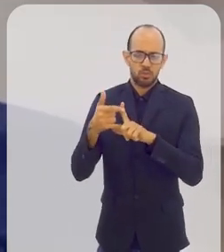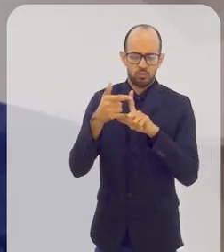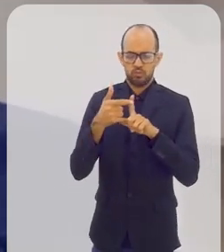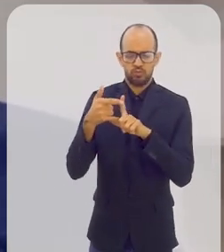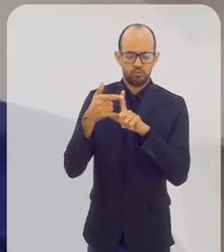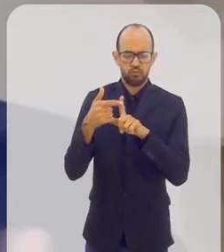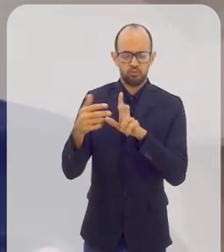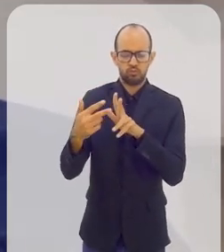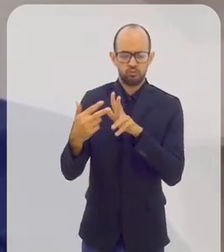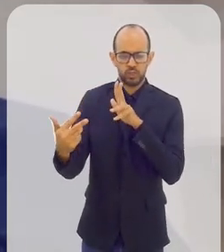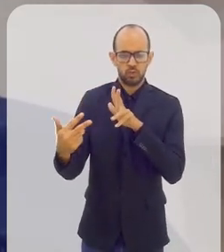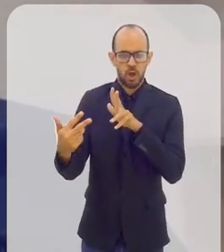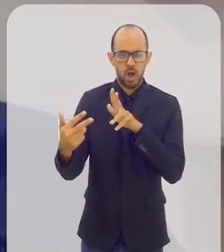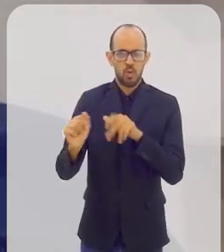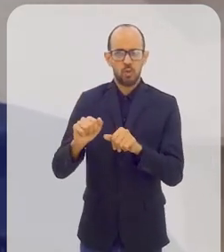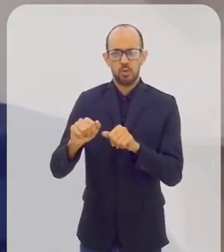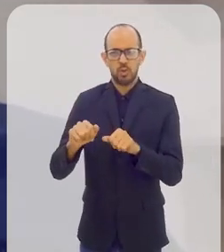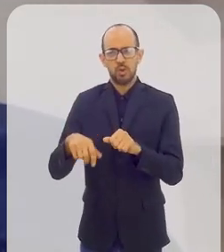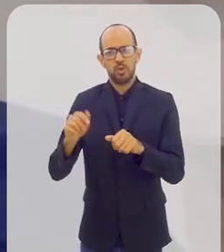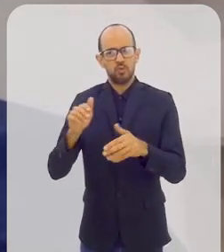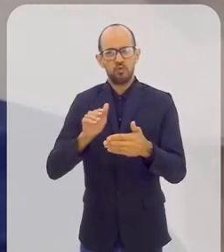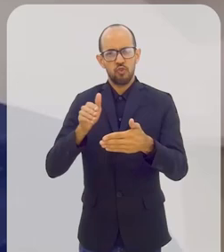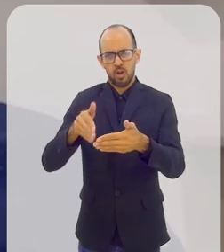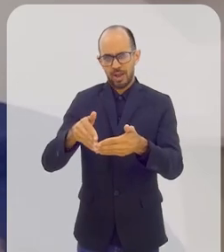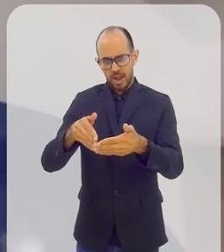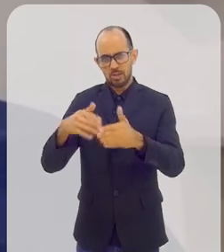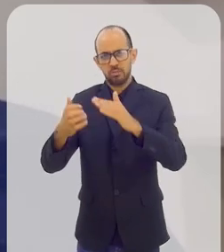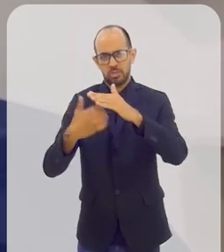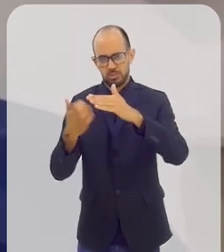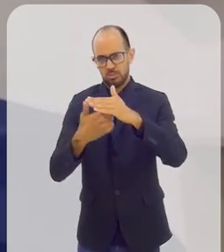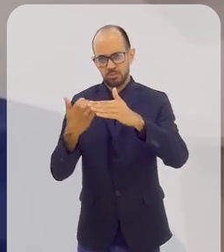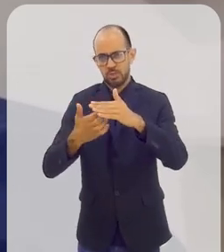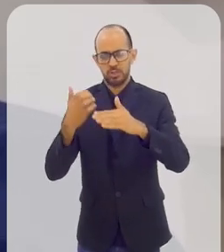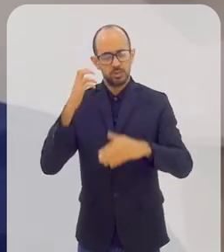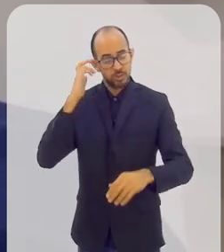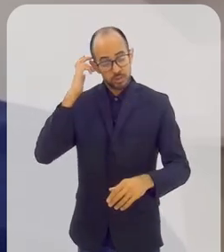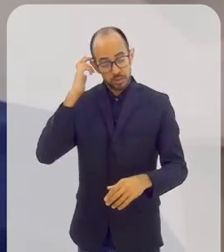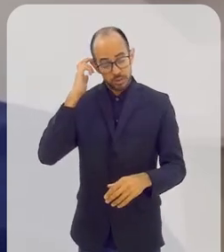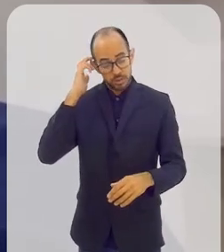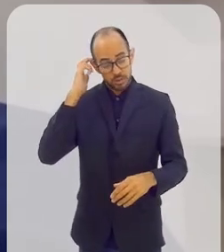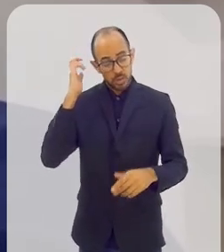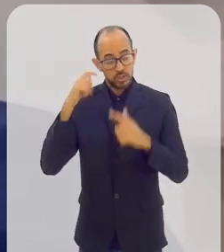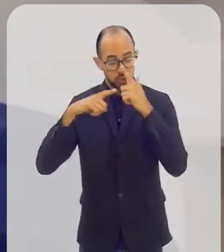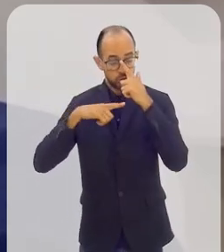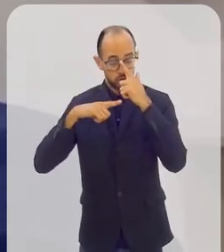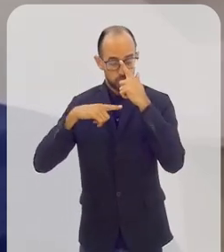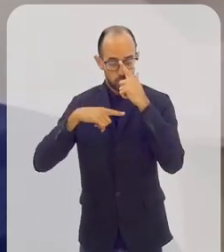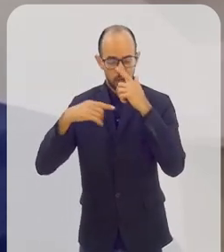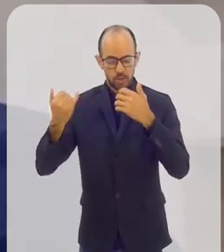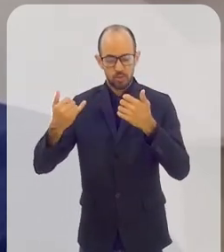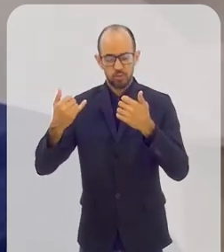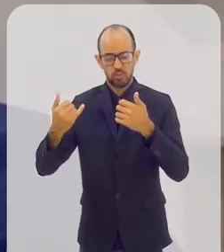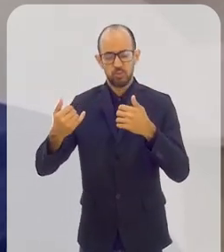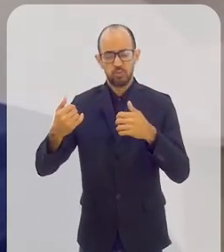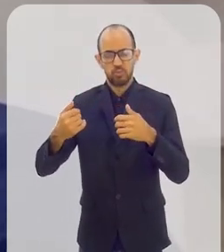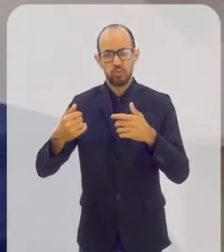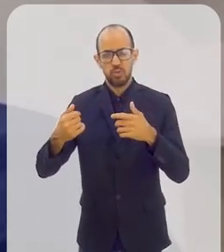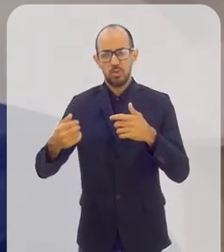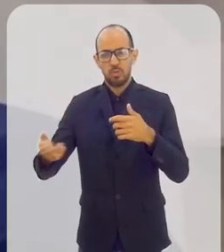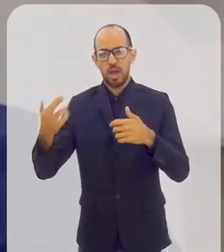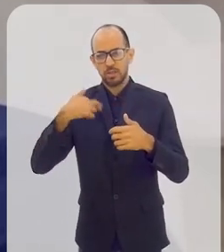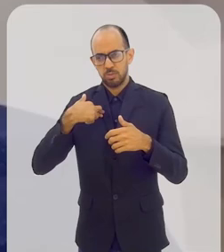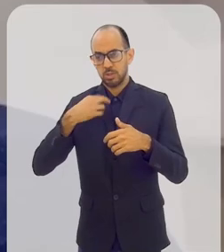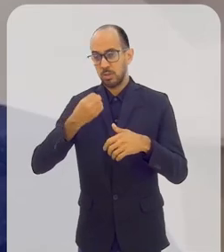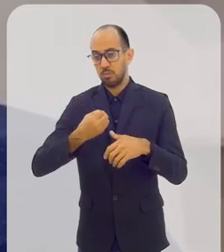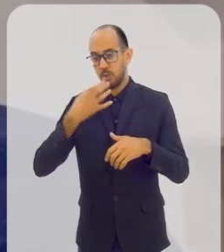digital, né, voltado para o empresariado, para as instituições, e a gente teve um retorno bom das pessoas